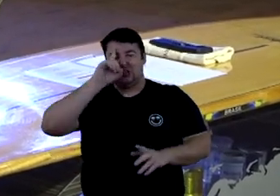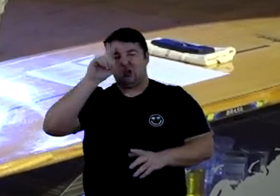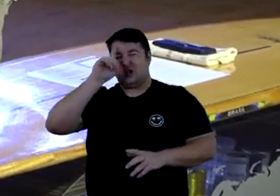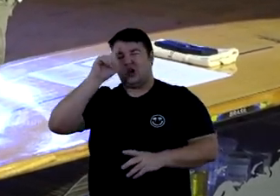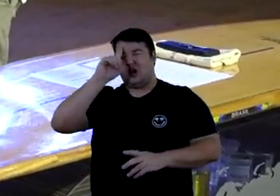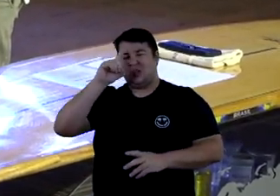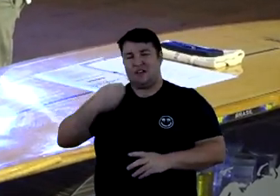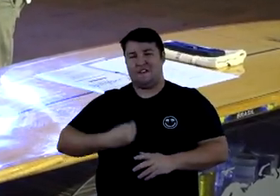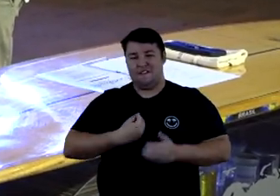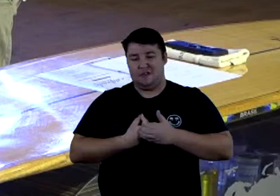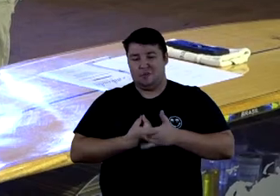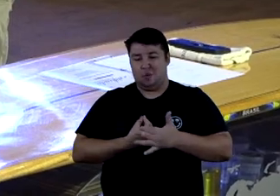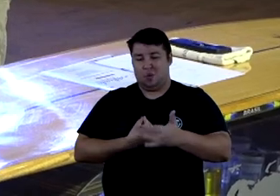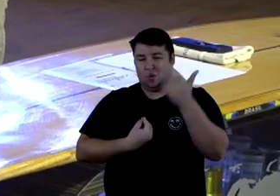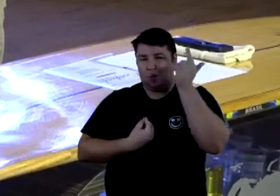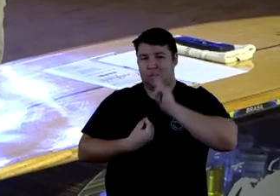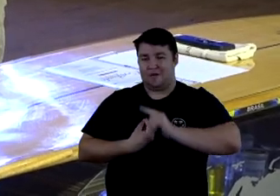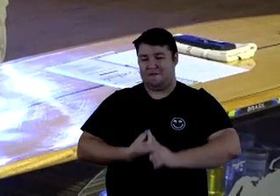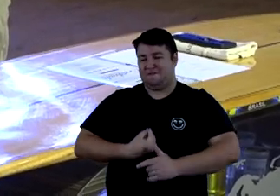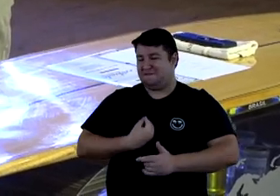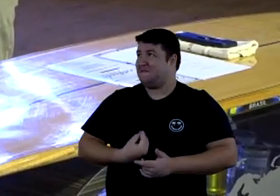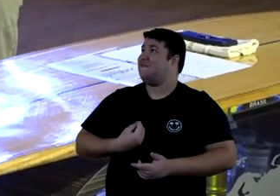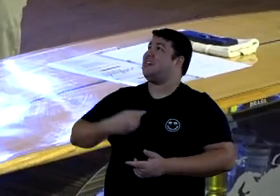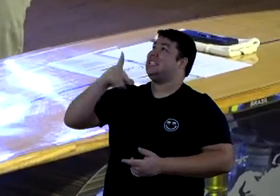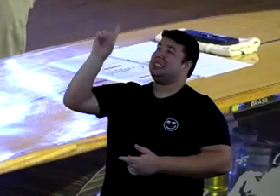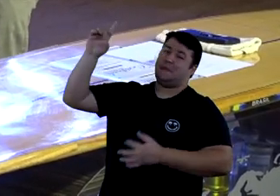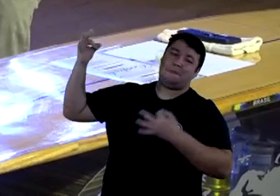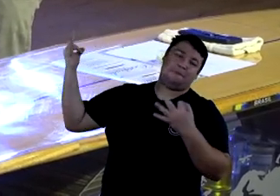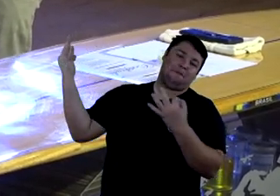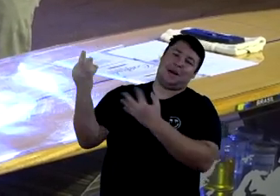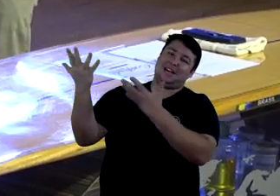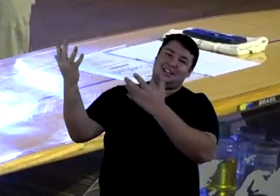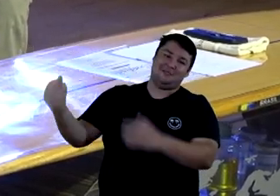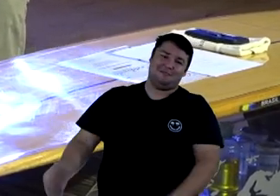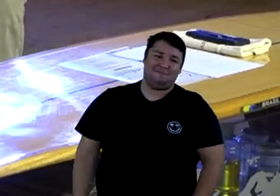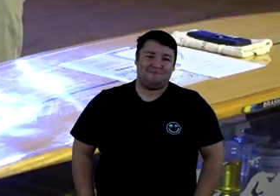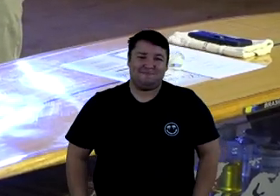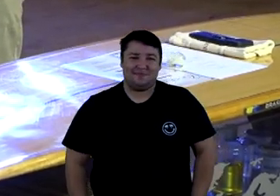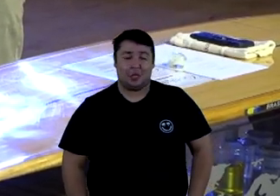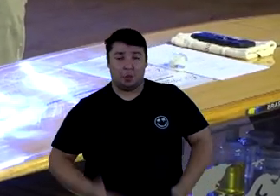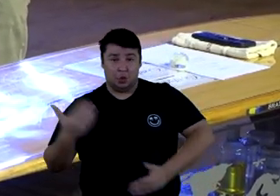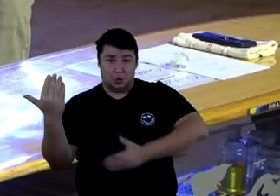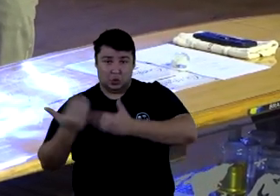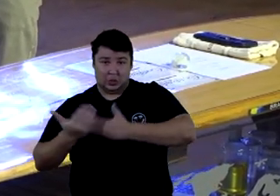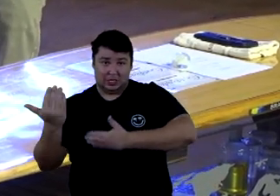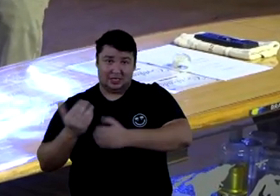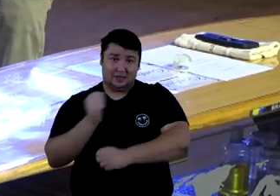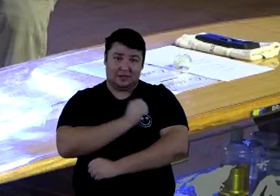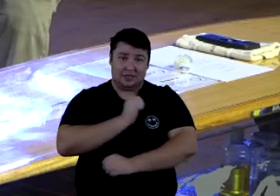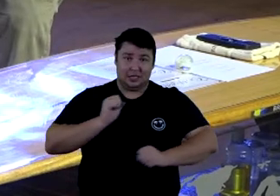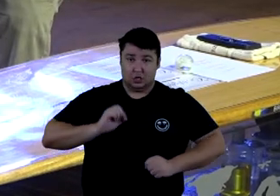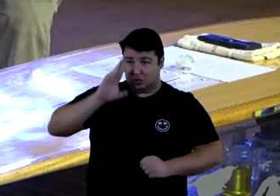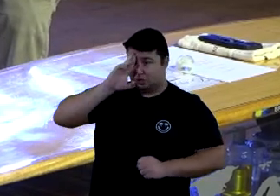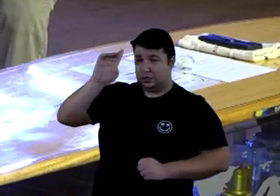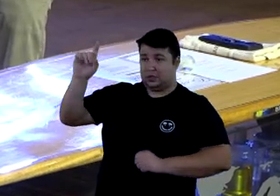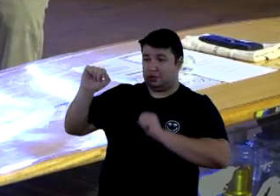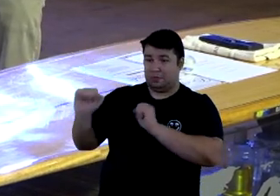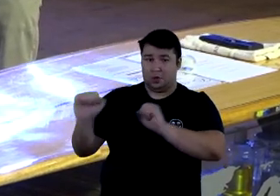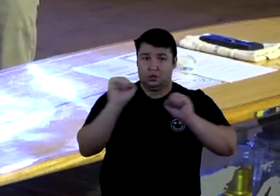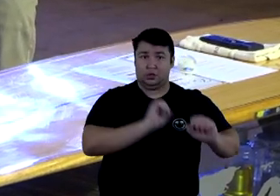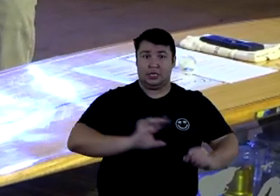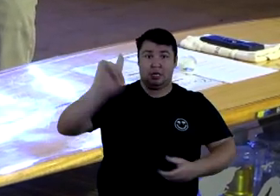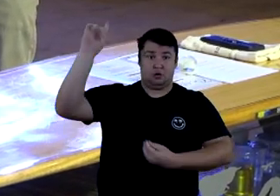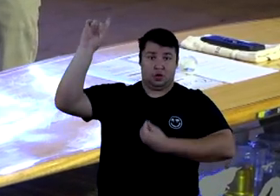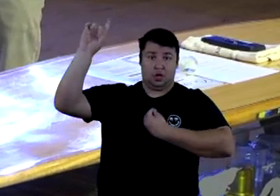vidas eles possam viver a Tua plenitude, Deus. Como servo e sacerdote do Senhor, debaixo da autoridade do